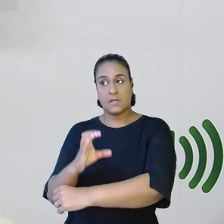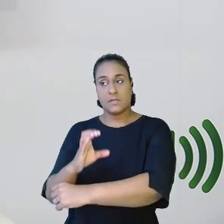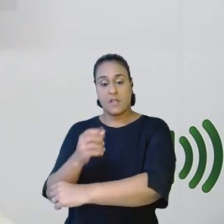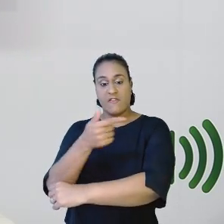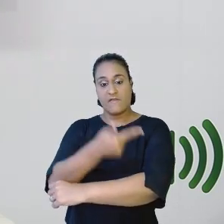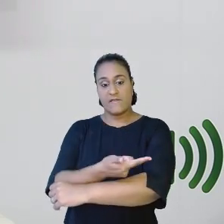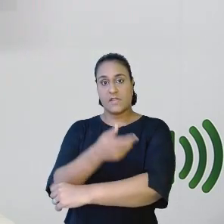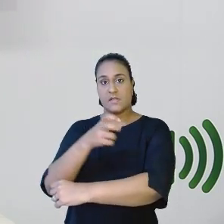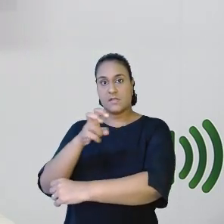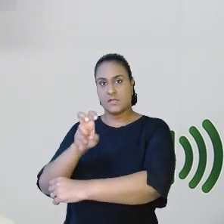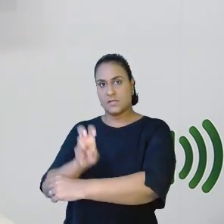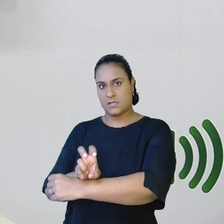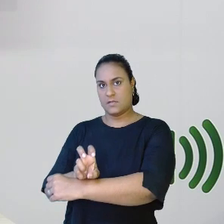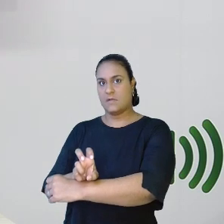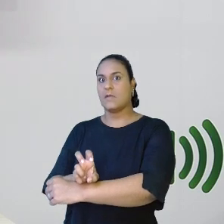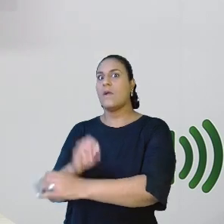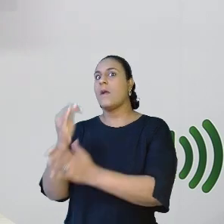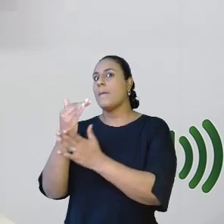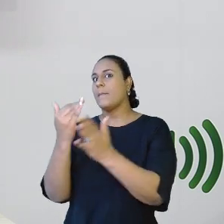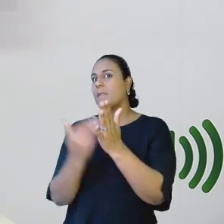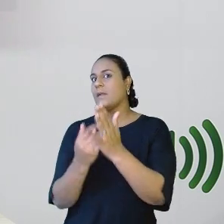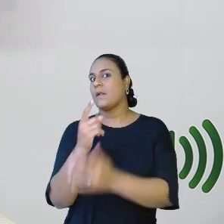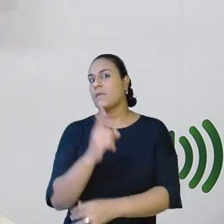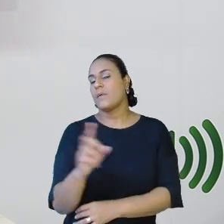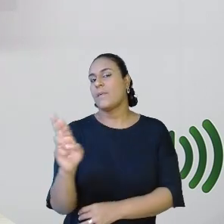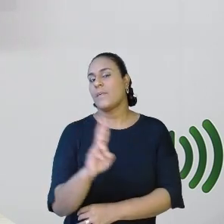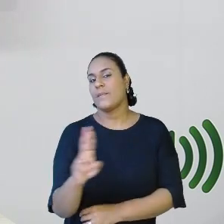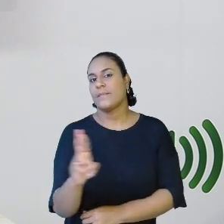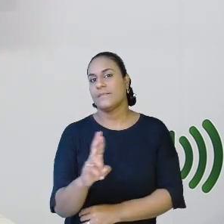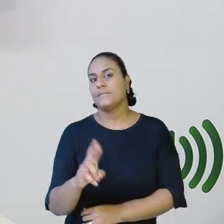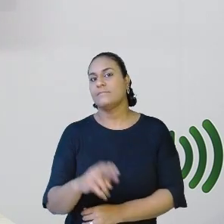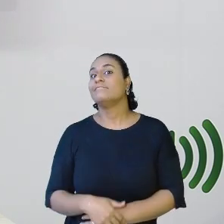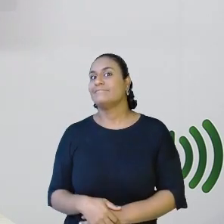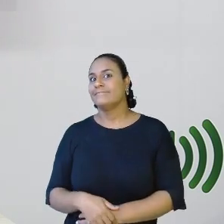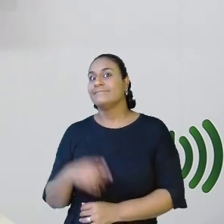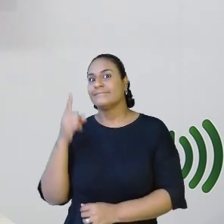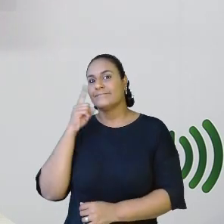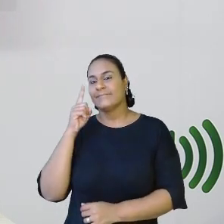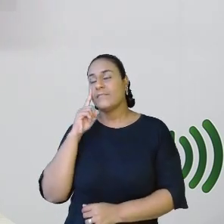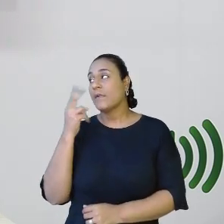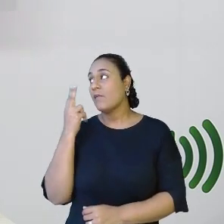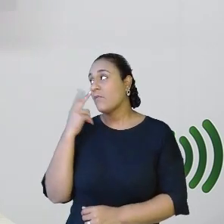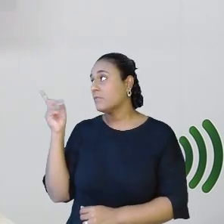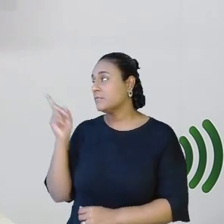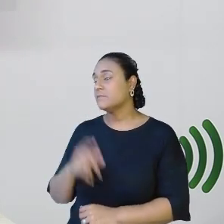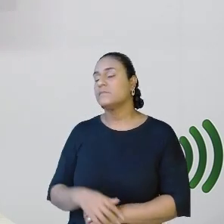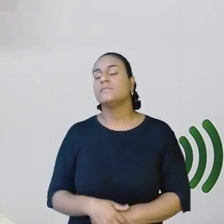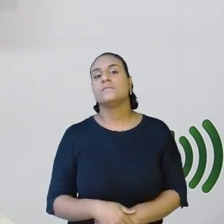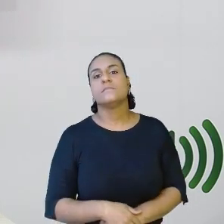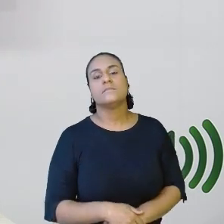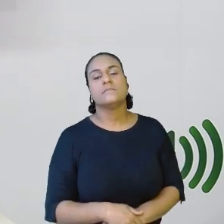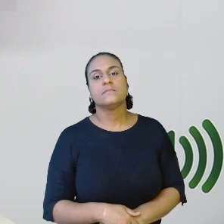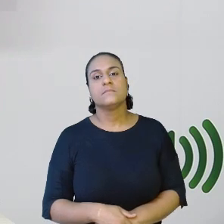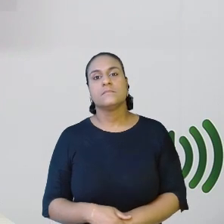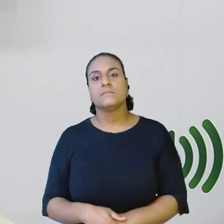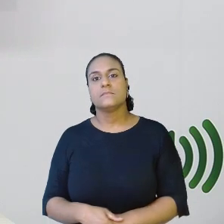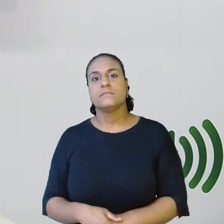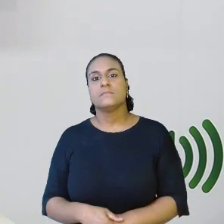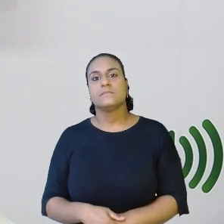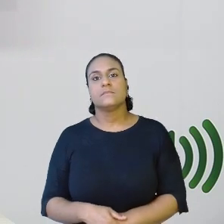partes decimais menores do que o inteiro. Vamos ver o próximo número que nós trabalhamos